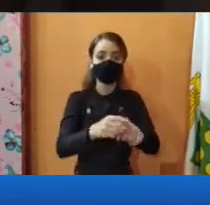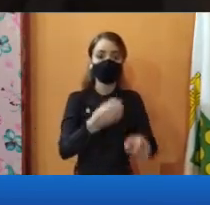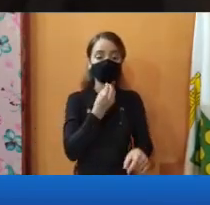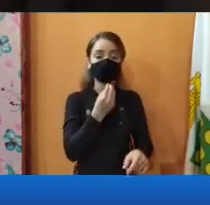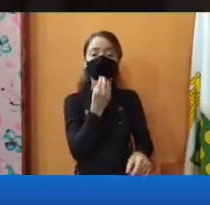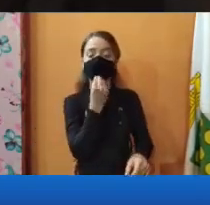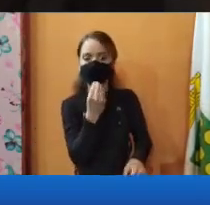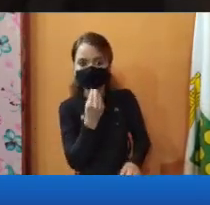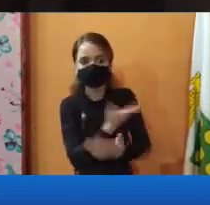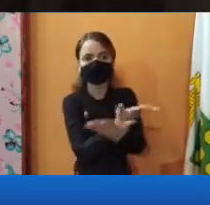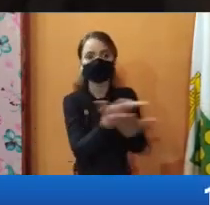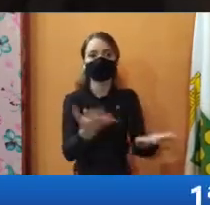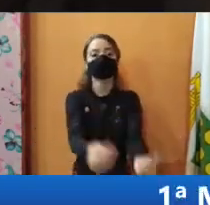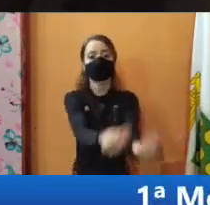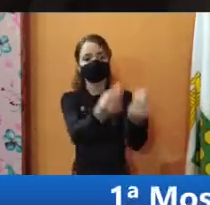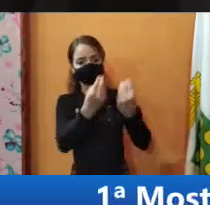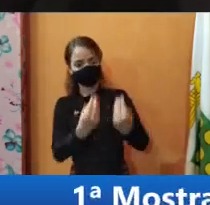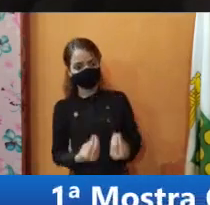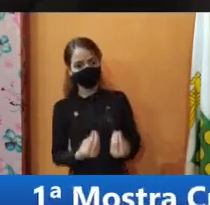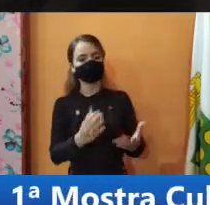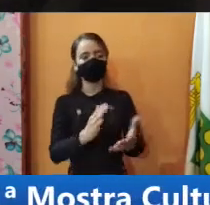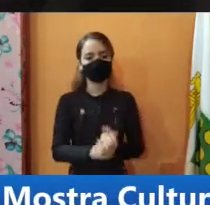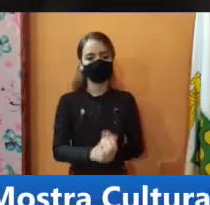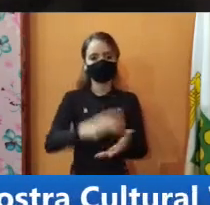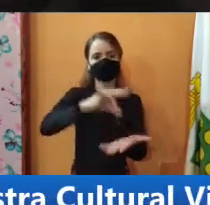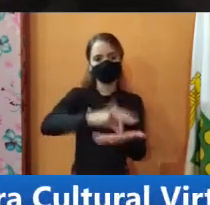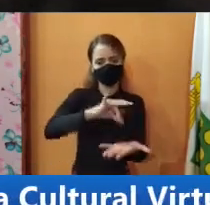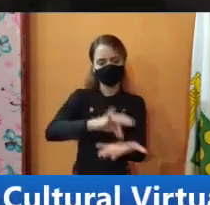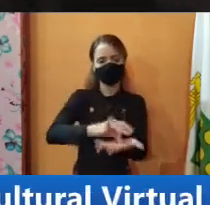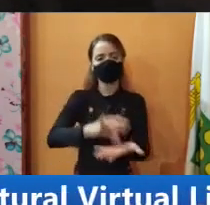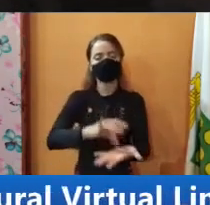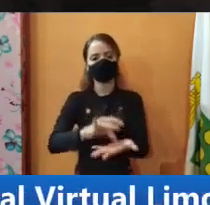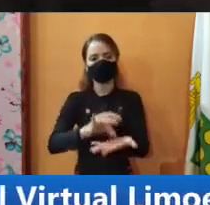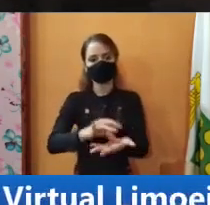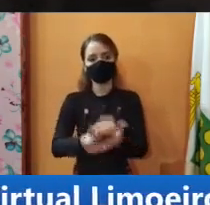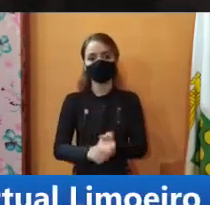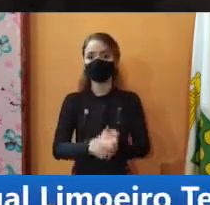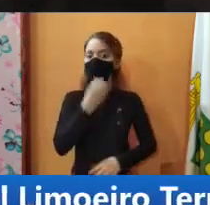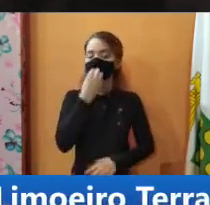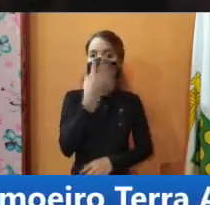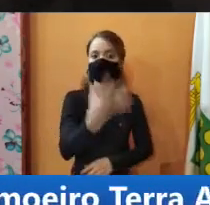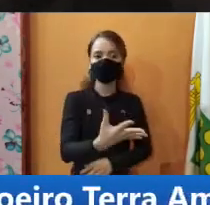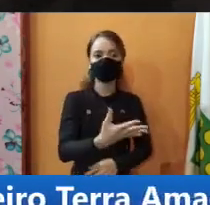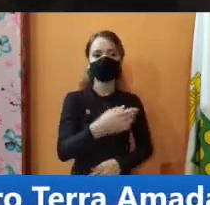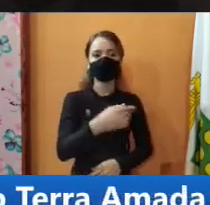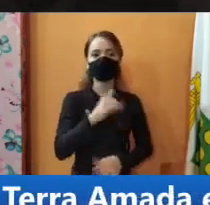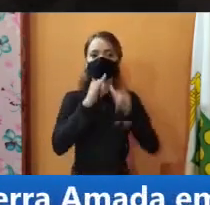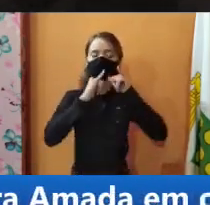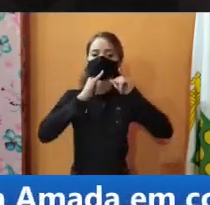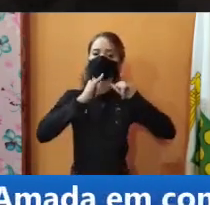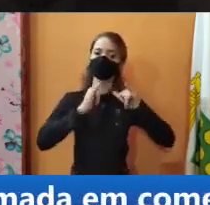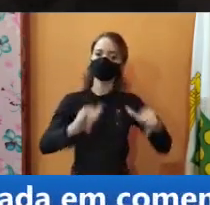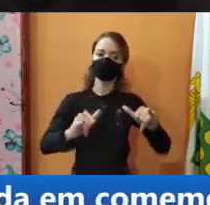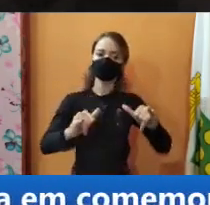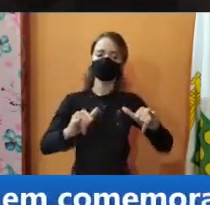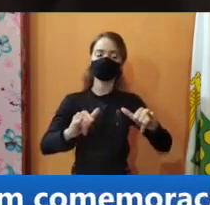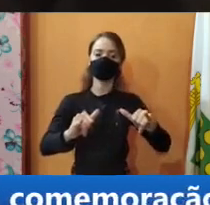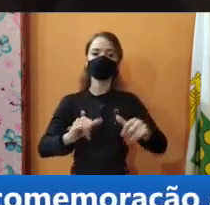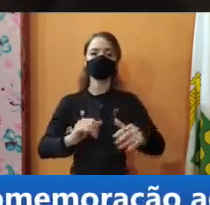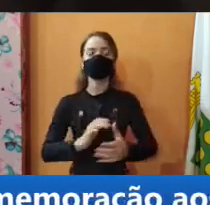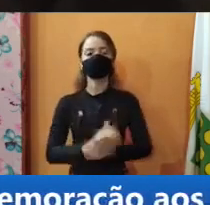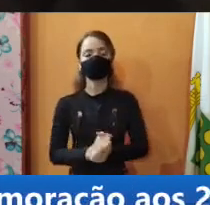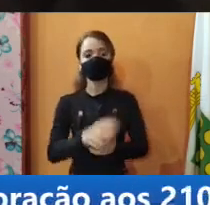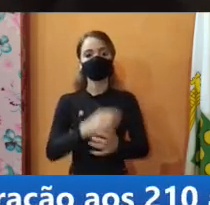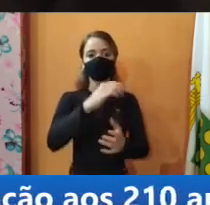né, Charlon? Não é isso, Cida? Não é isso, Tiago? E que bom que você anuncia que,